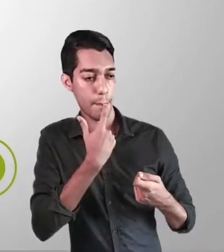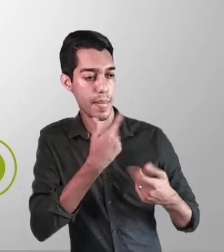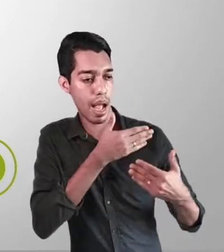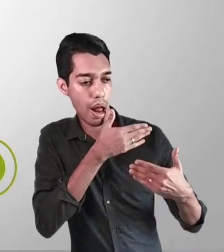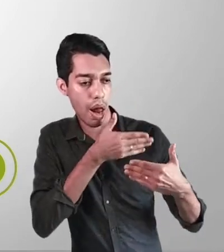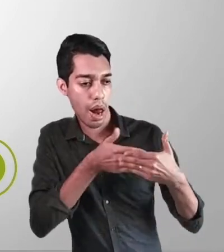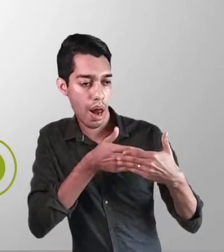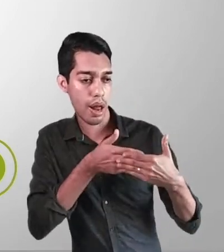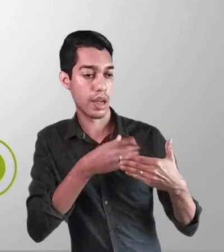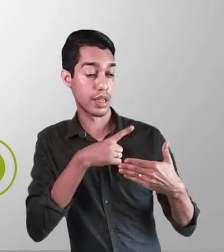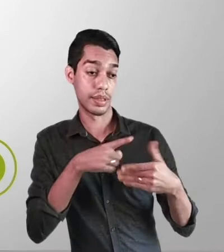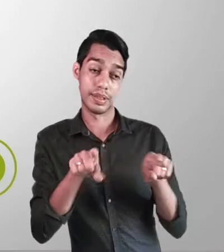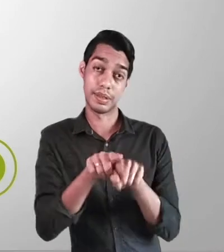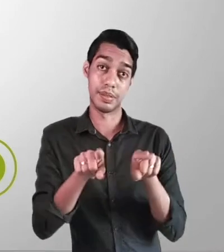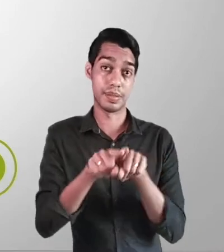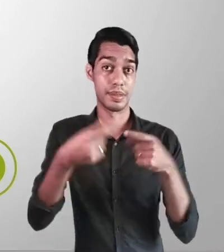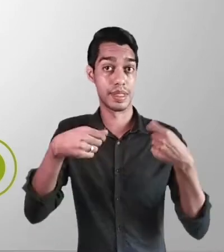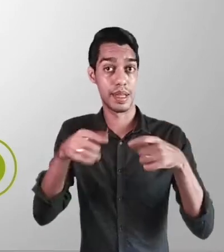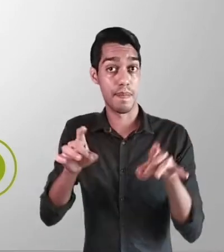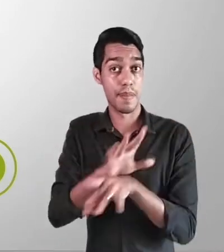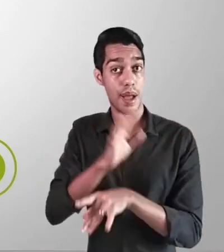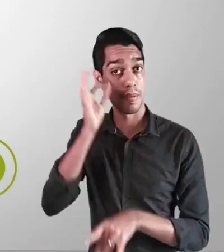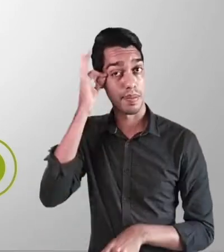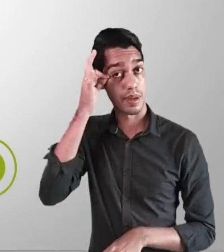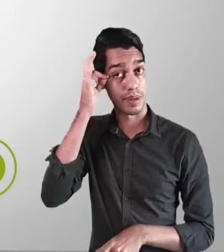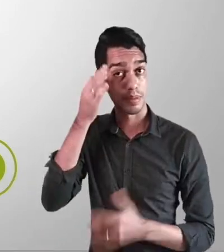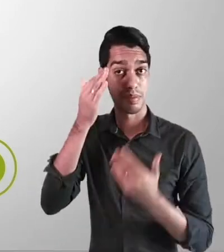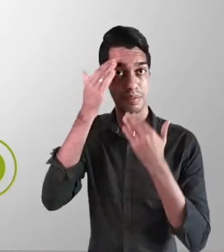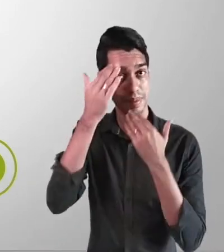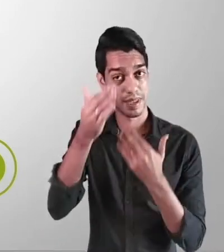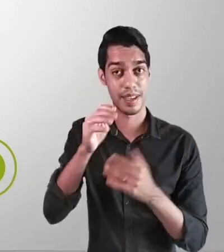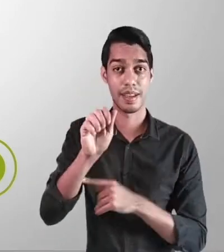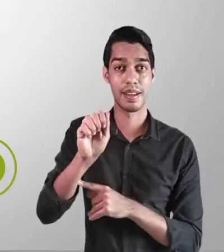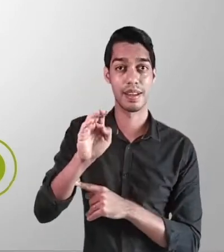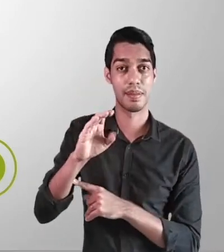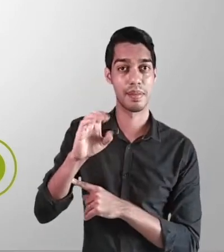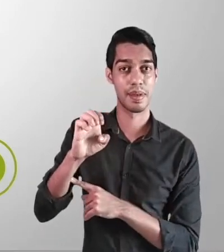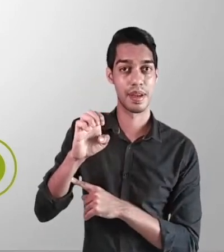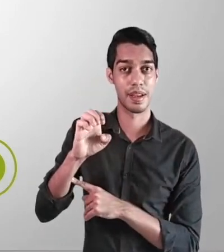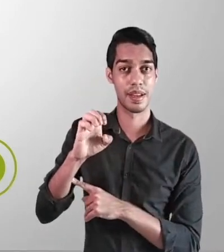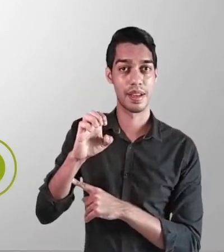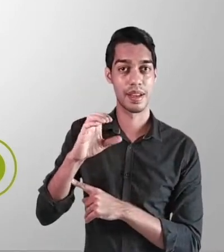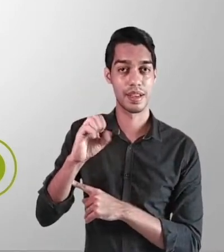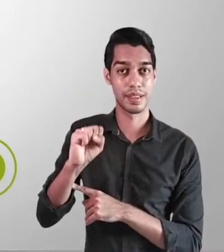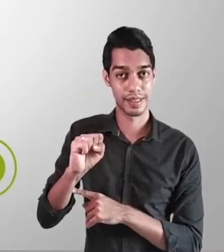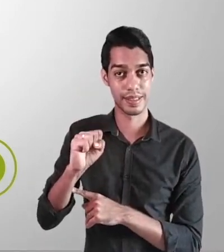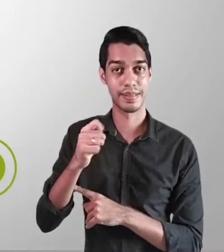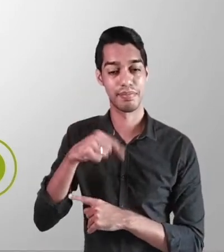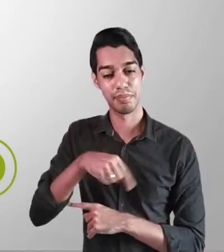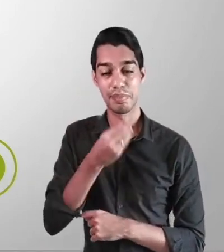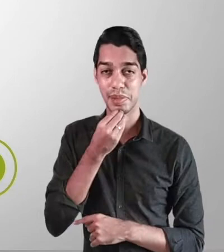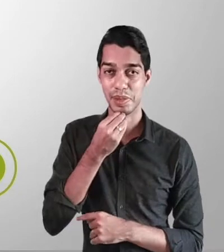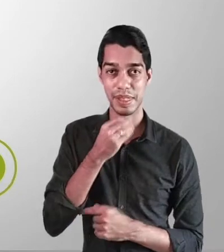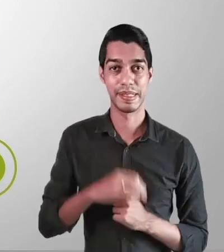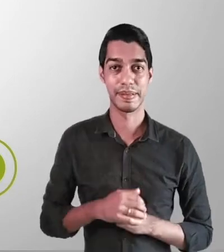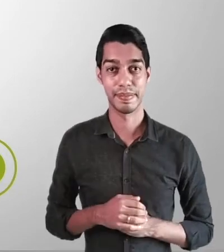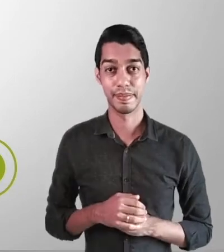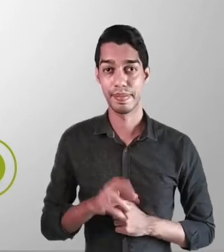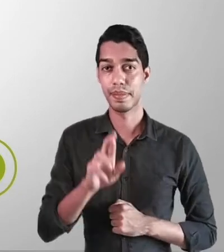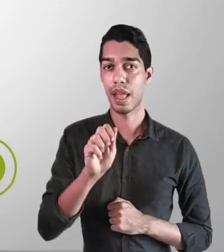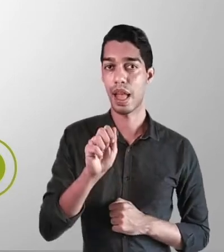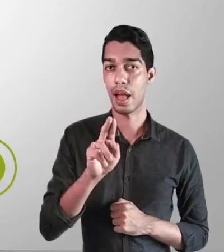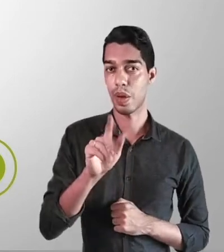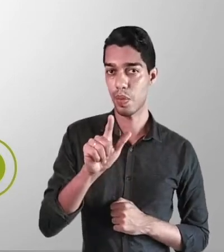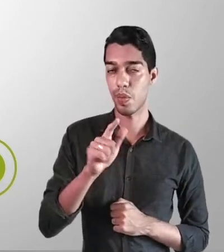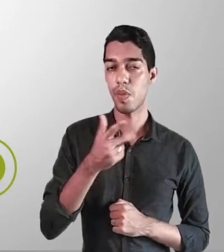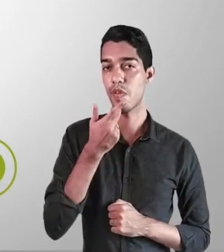precisamos estar preparados. Então, muito obrigado à ABECS por essa oportunidade. O Raul tocou em pontos relevantes,